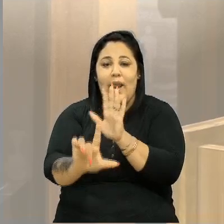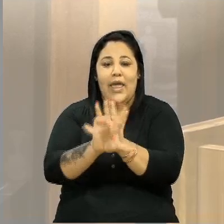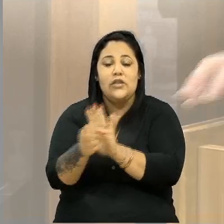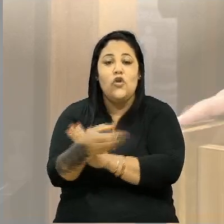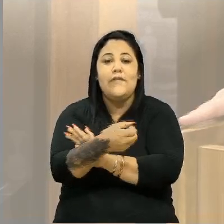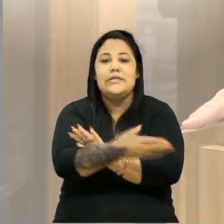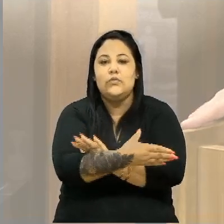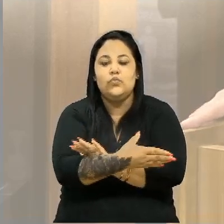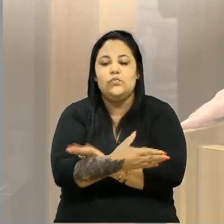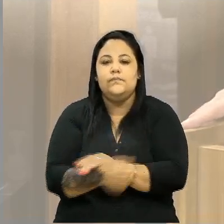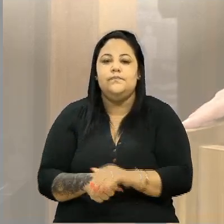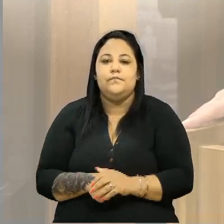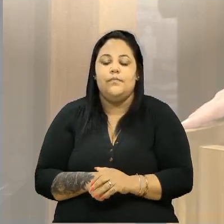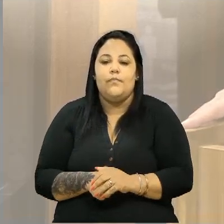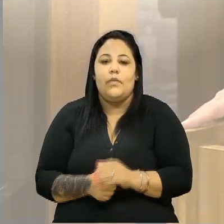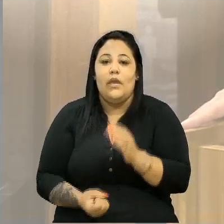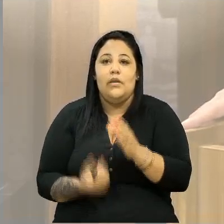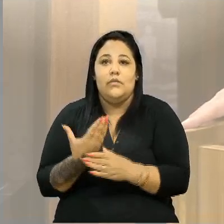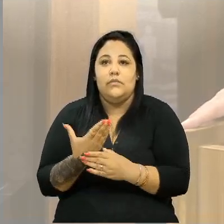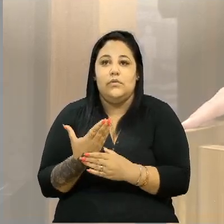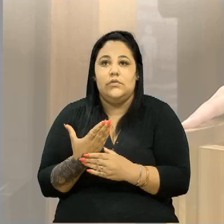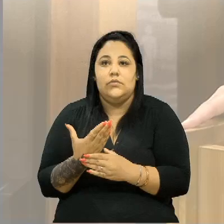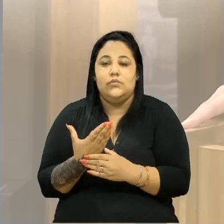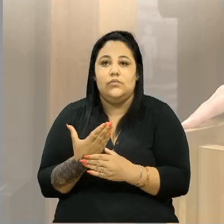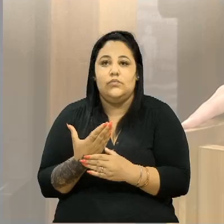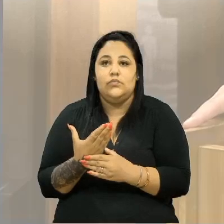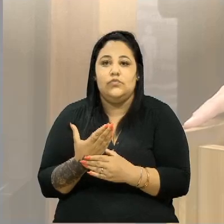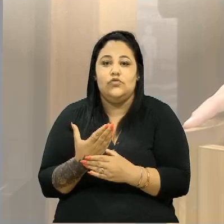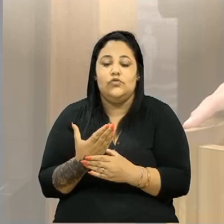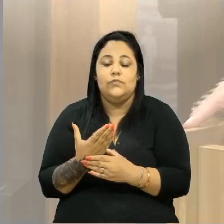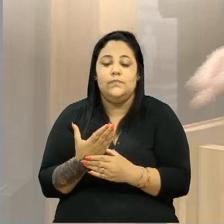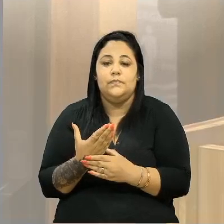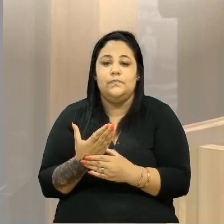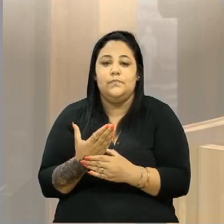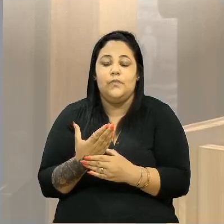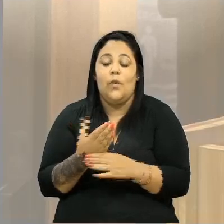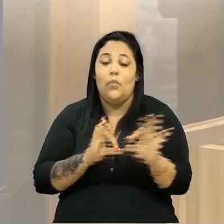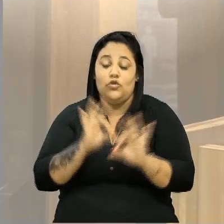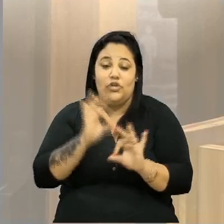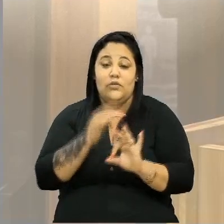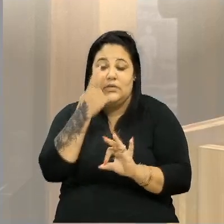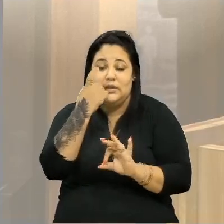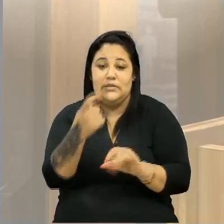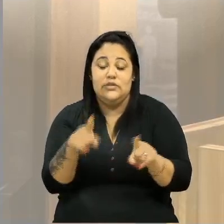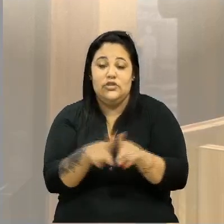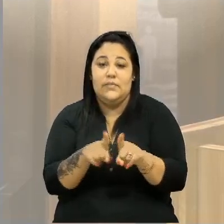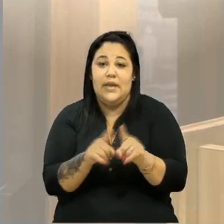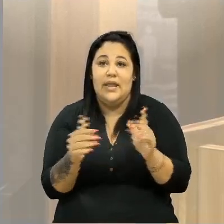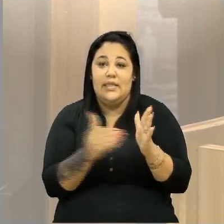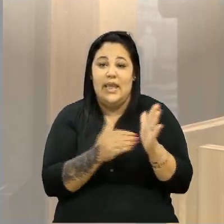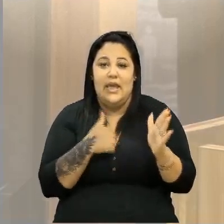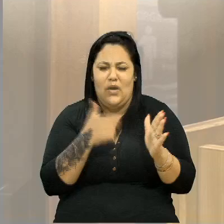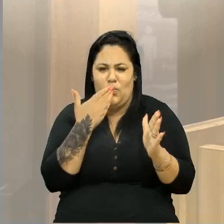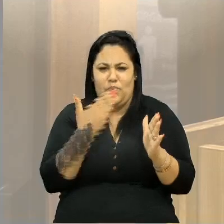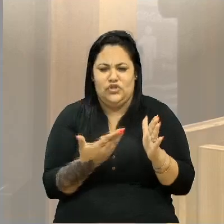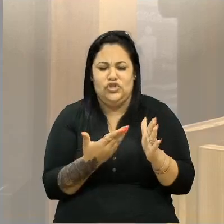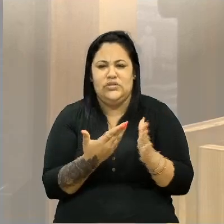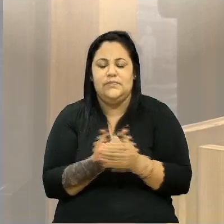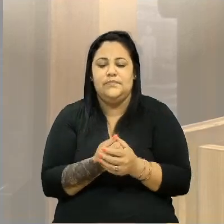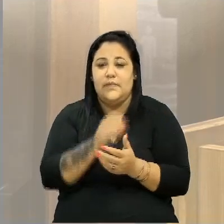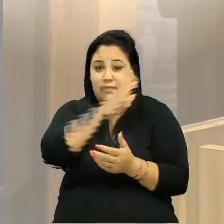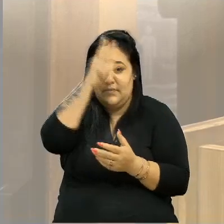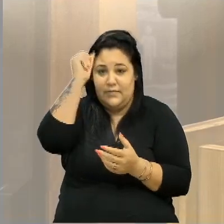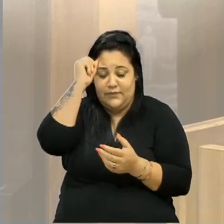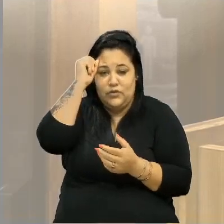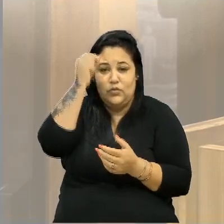um projeto de lei de gatilhos de SSQN, que é um projeto muito interessante, que até pedi para a prefeitura ver